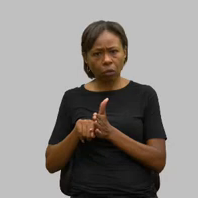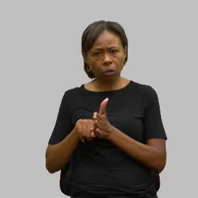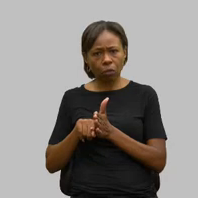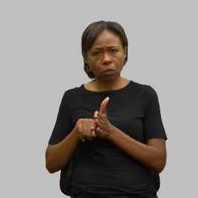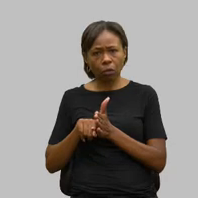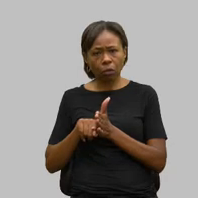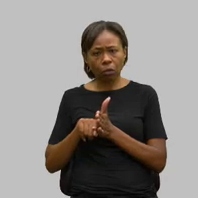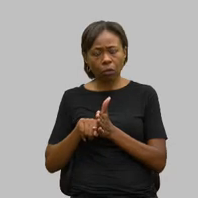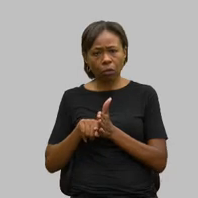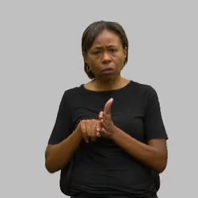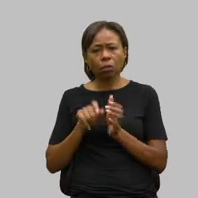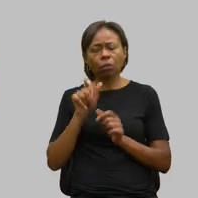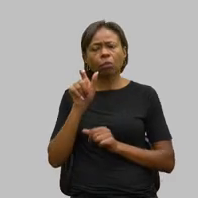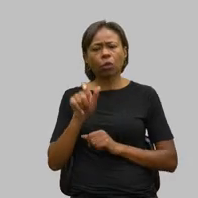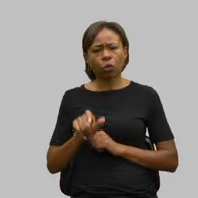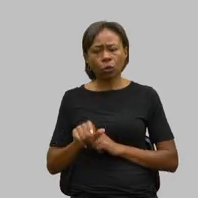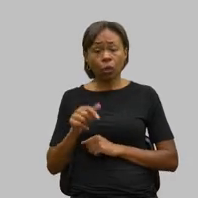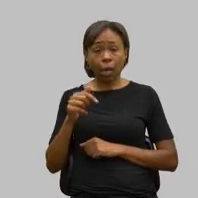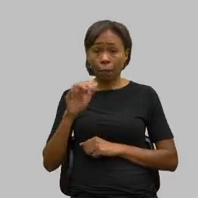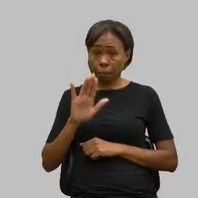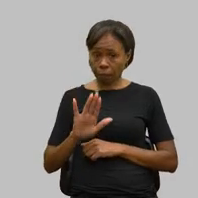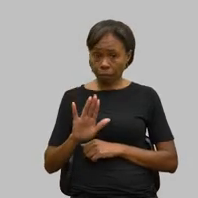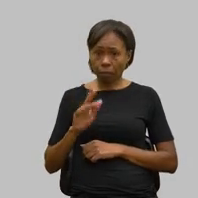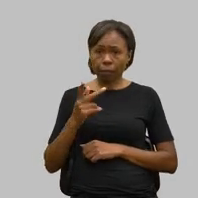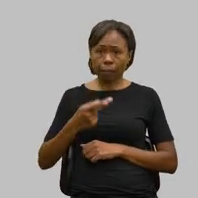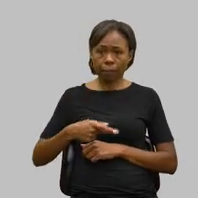é o seguinte, em Belo Horizonte,